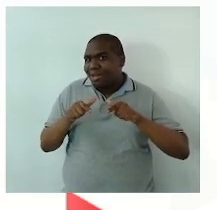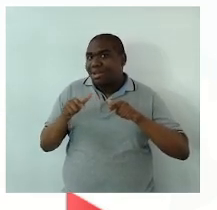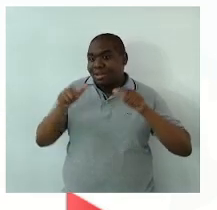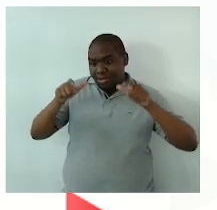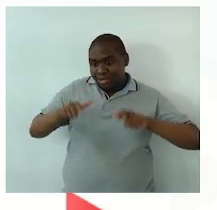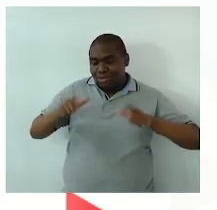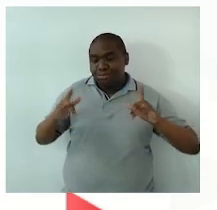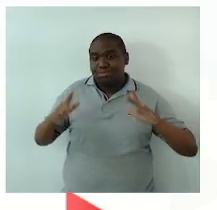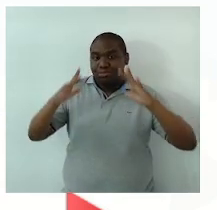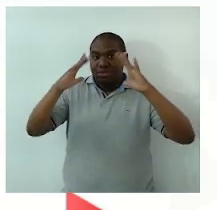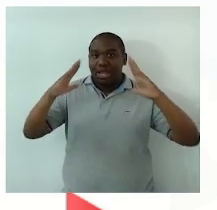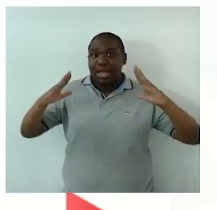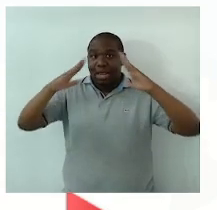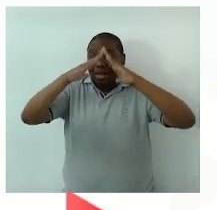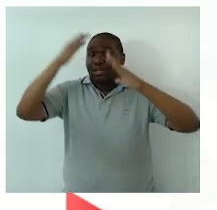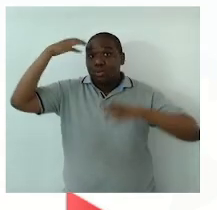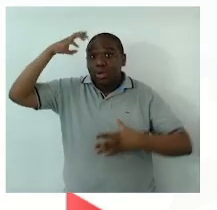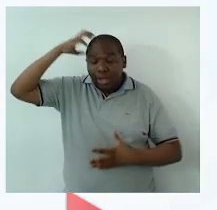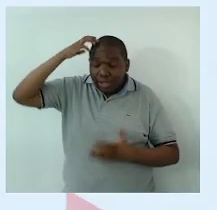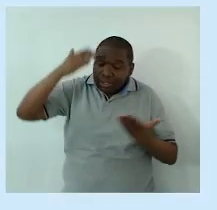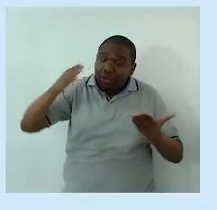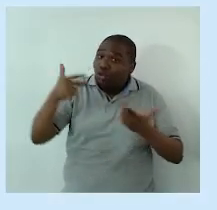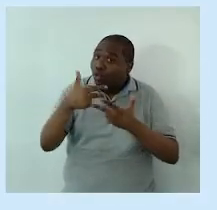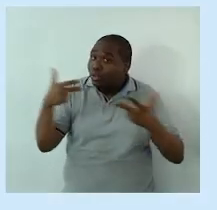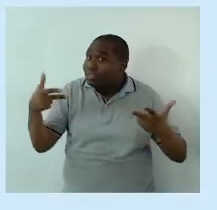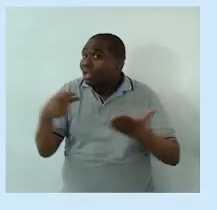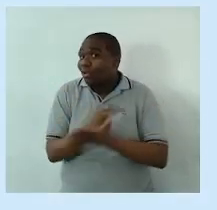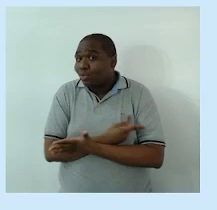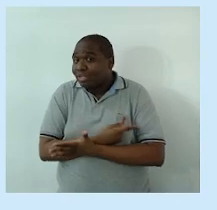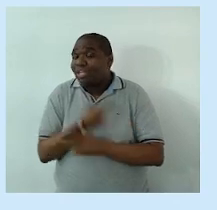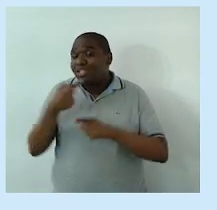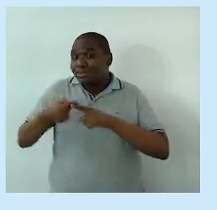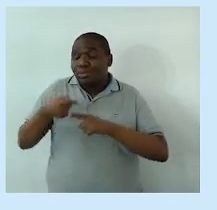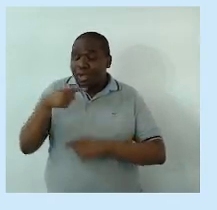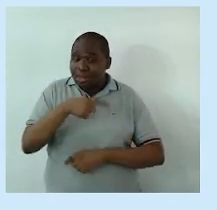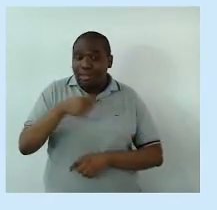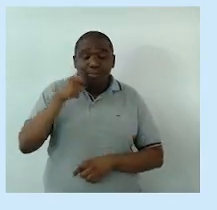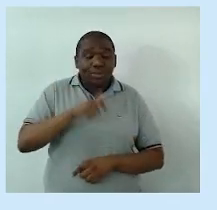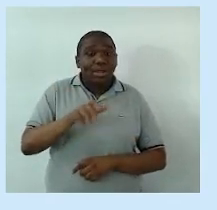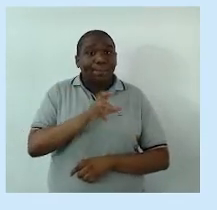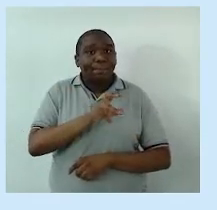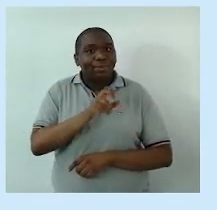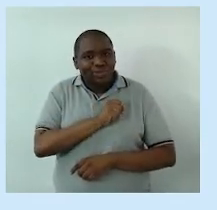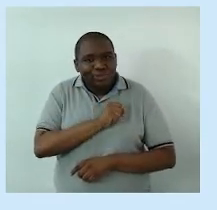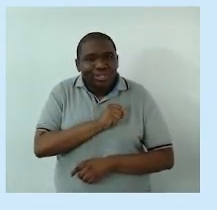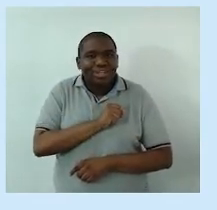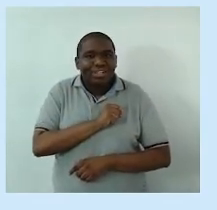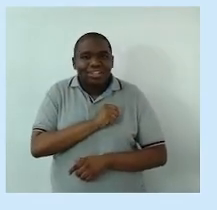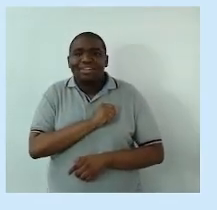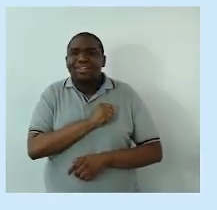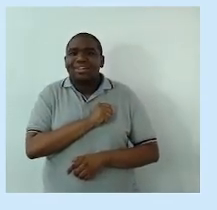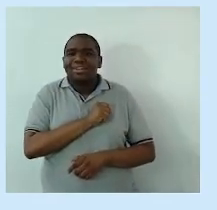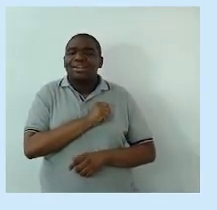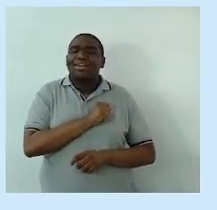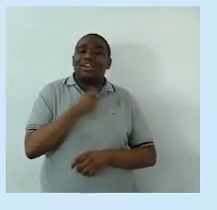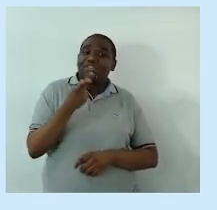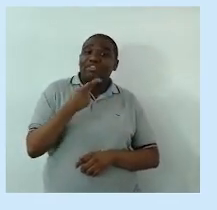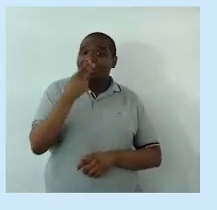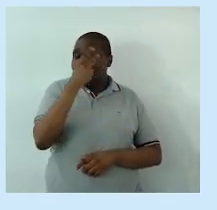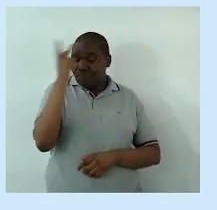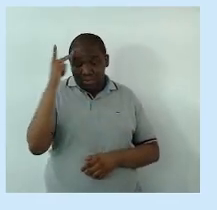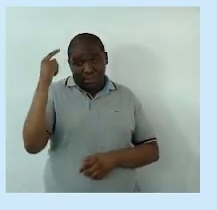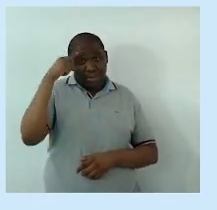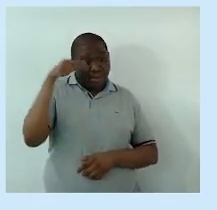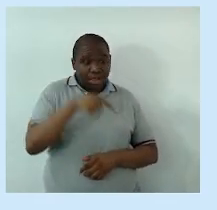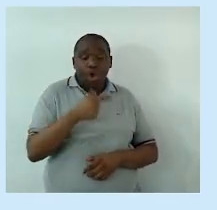reino. E várias situações acontecem, né, porque ela acaba se apaixonando, né, mas as pessoas pensam que ela é